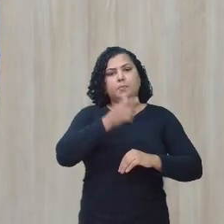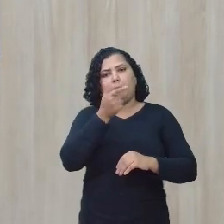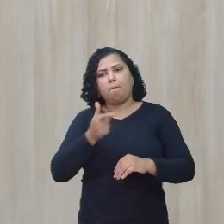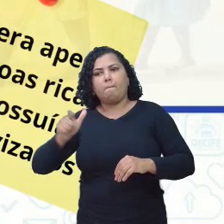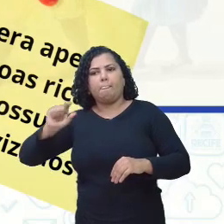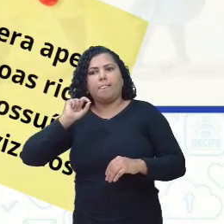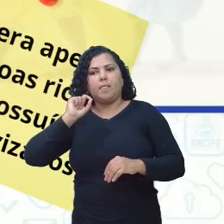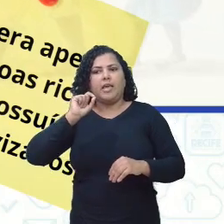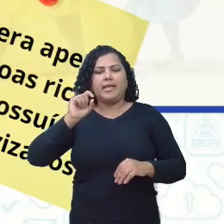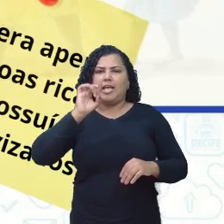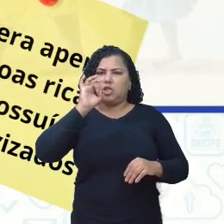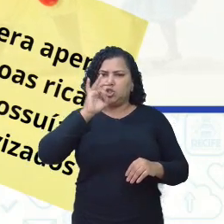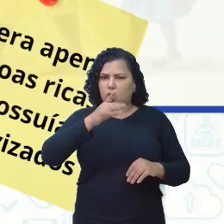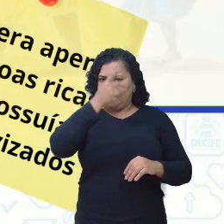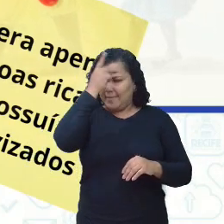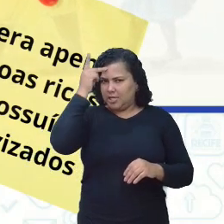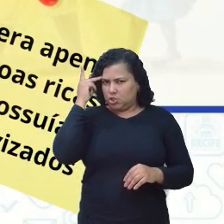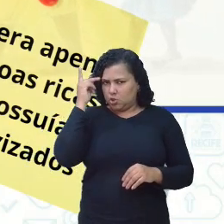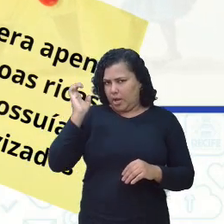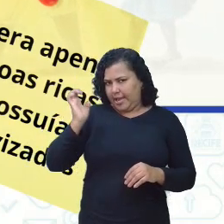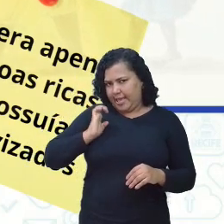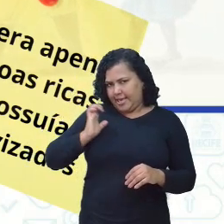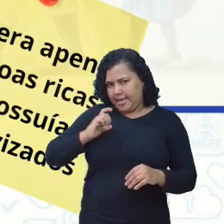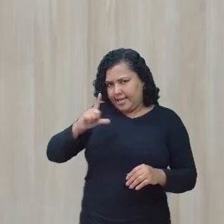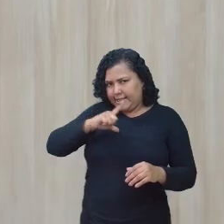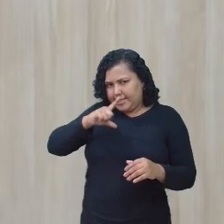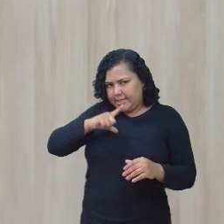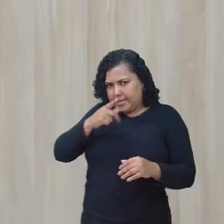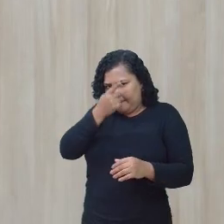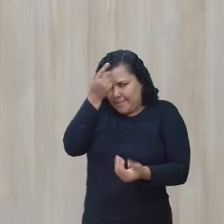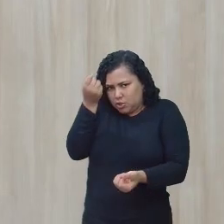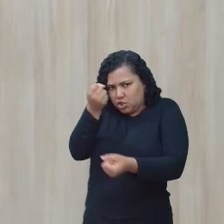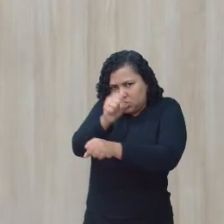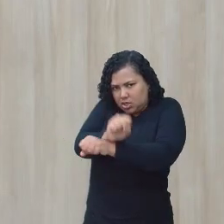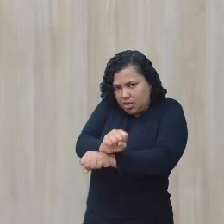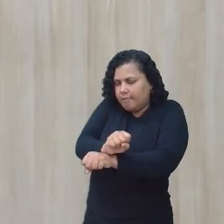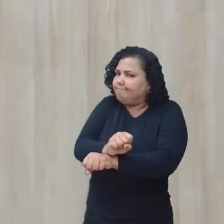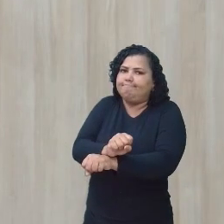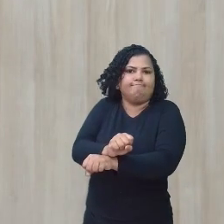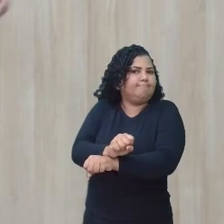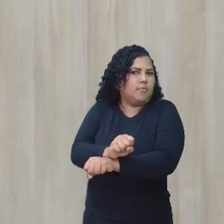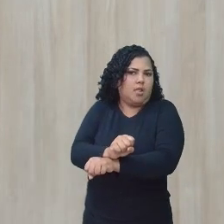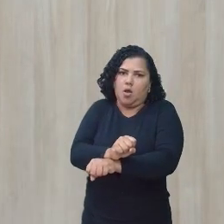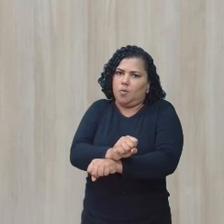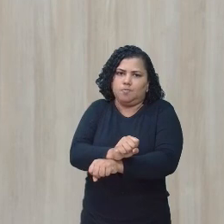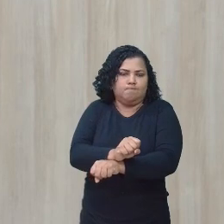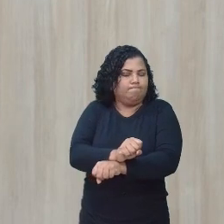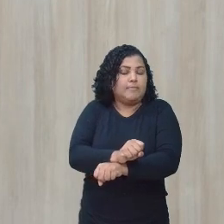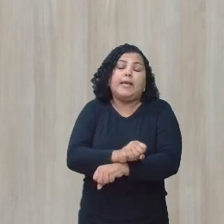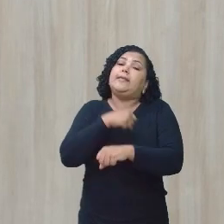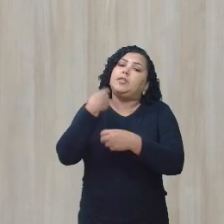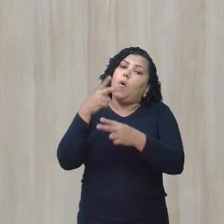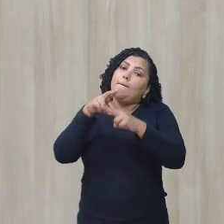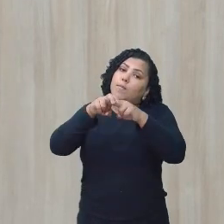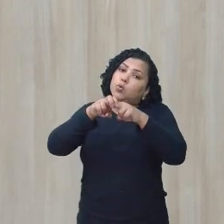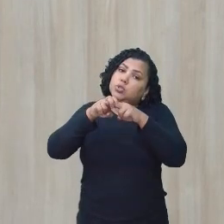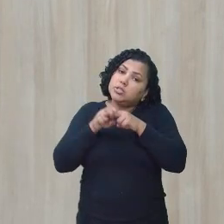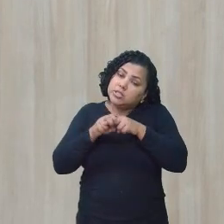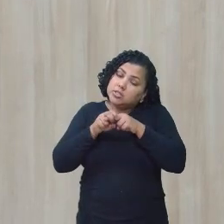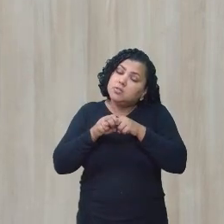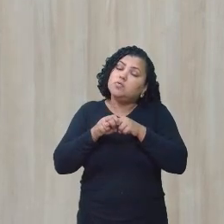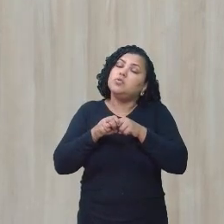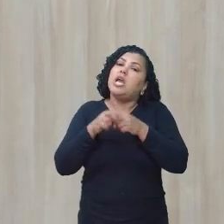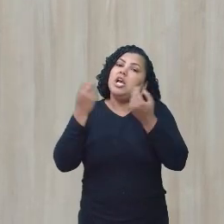não era apenas pessoas ricas que possuíam escravizados, inclusive, gente, isso era um dos motivos porque essa escravidão demorou tanto. Ela era uma